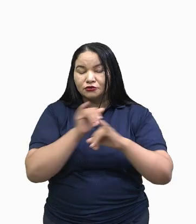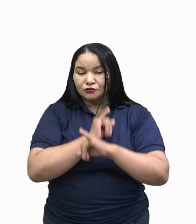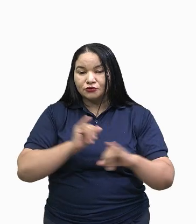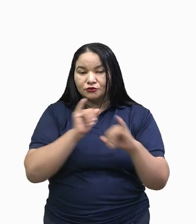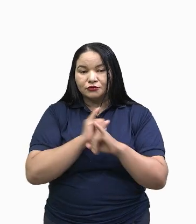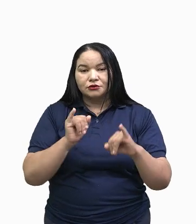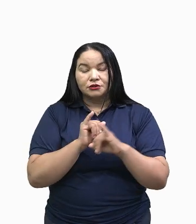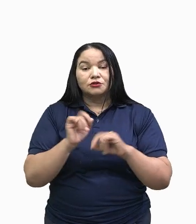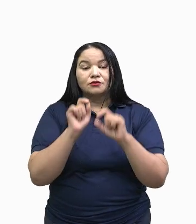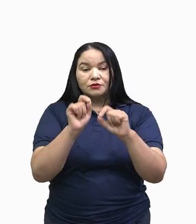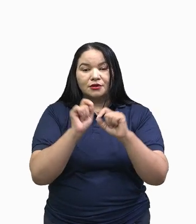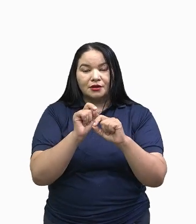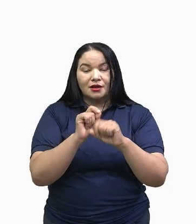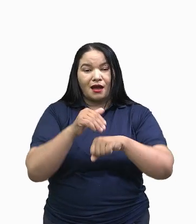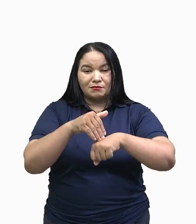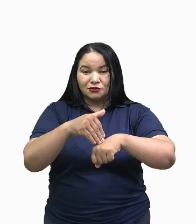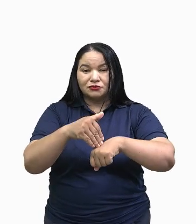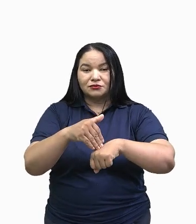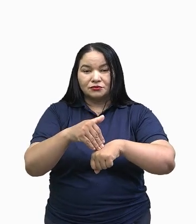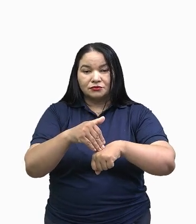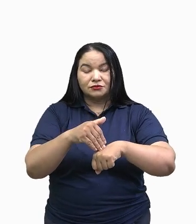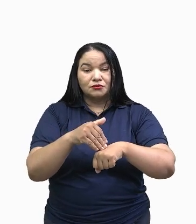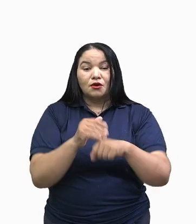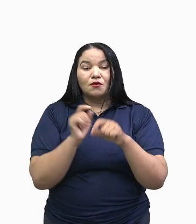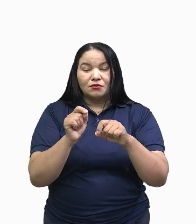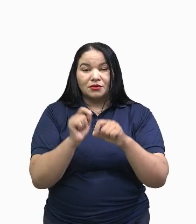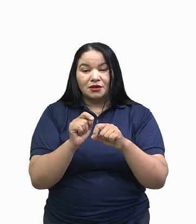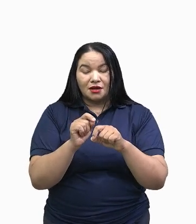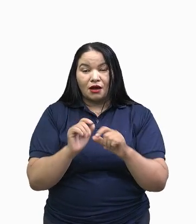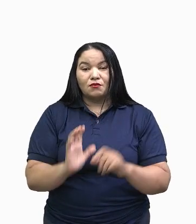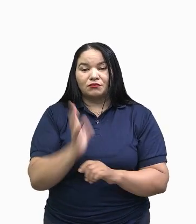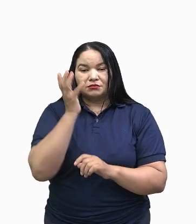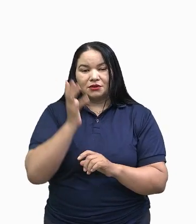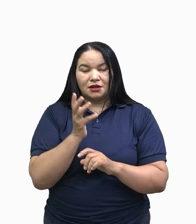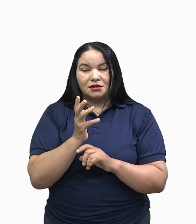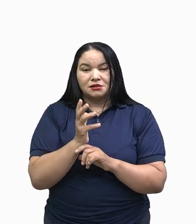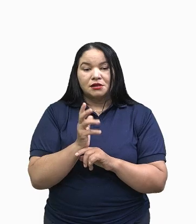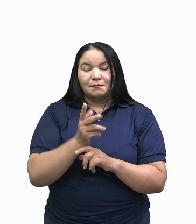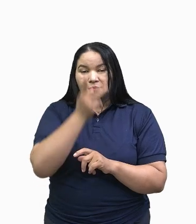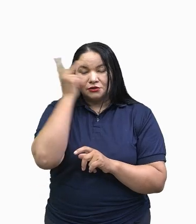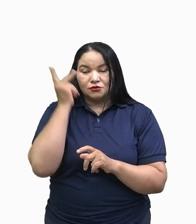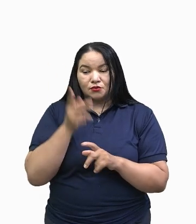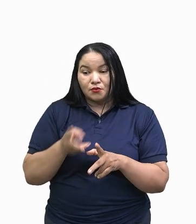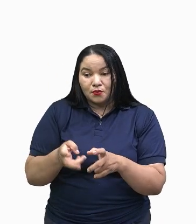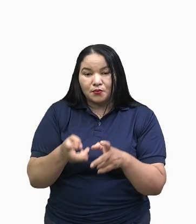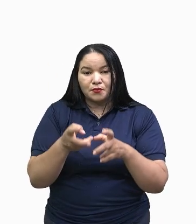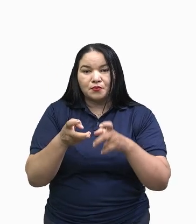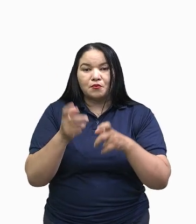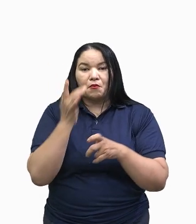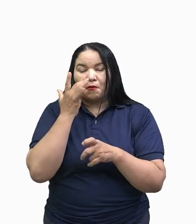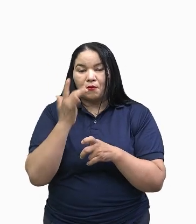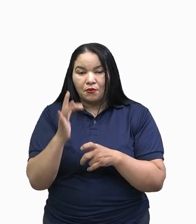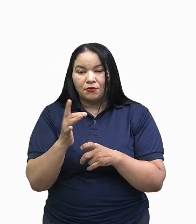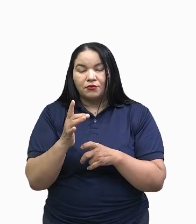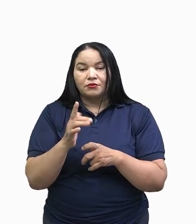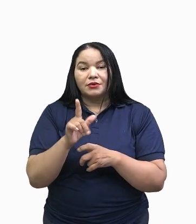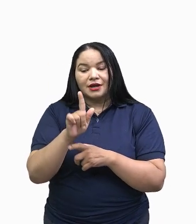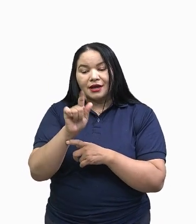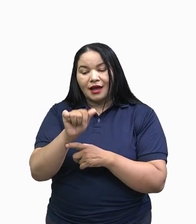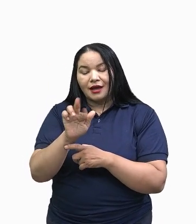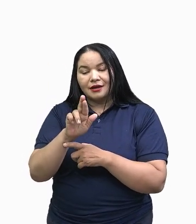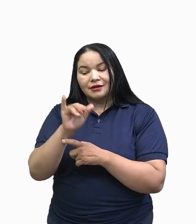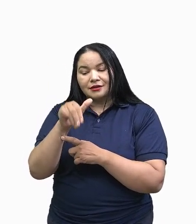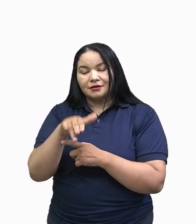absurdo, vamos dizer assim, né? Do garimpo ilegal em terras indígenas, o que aconteceu, a contaminação